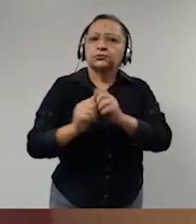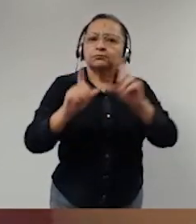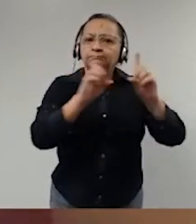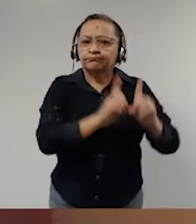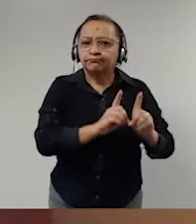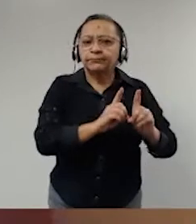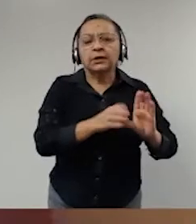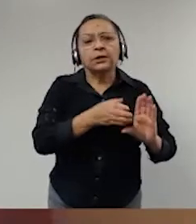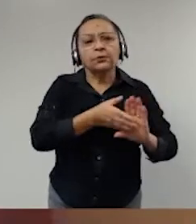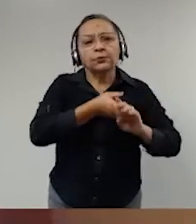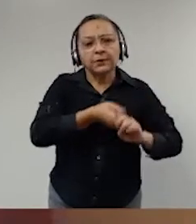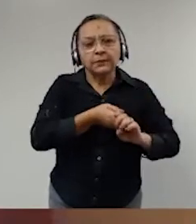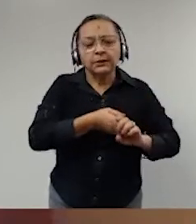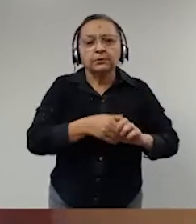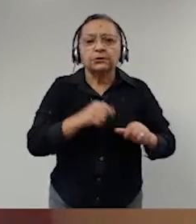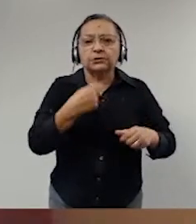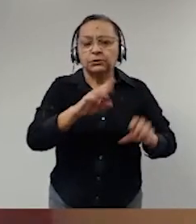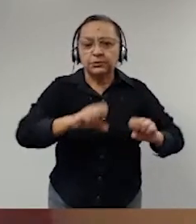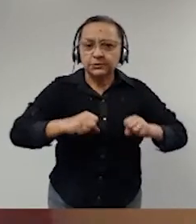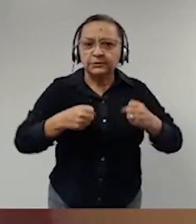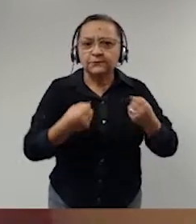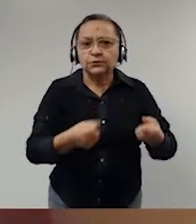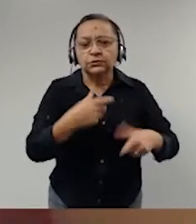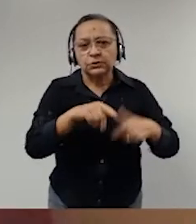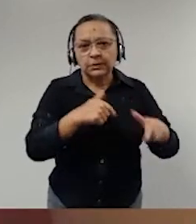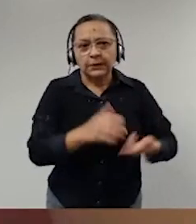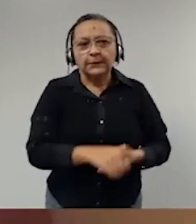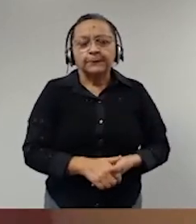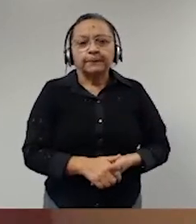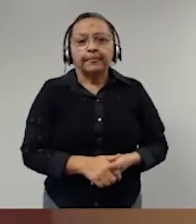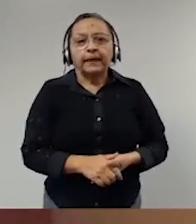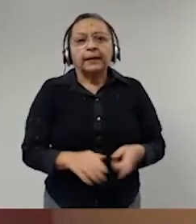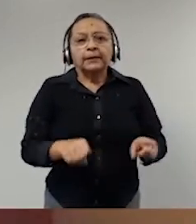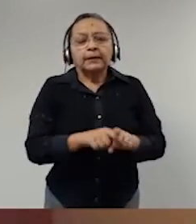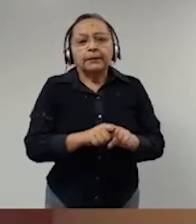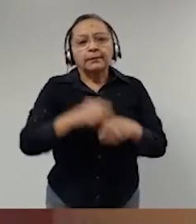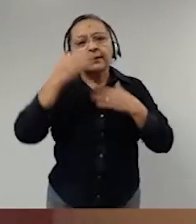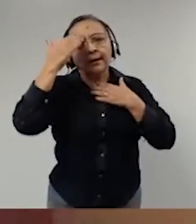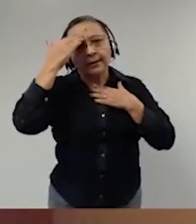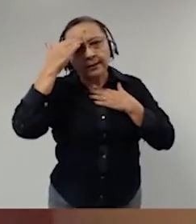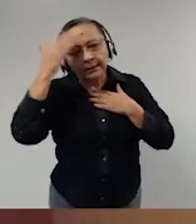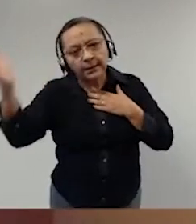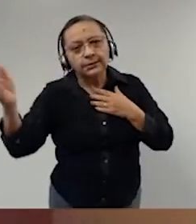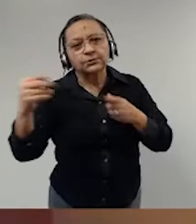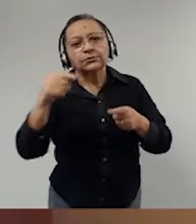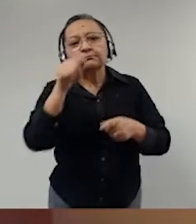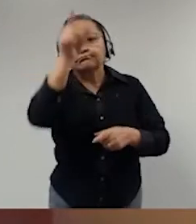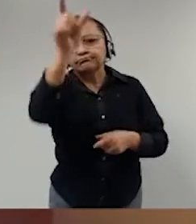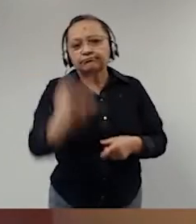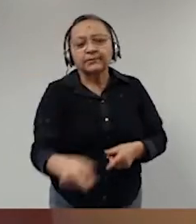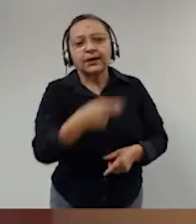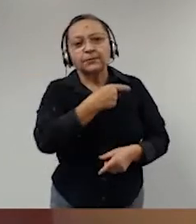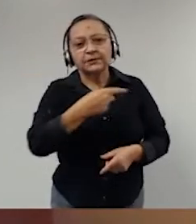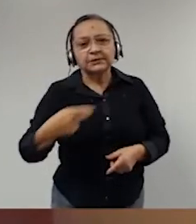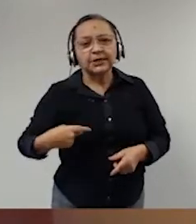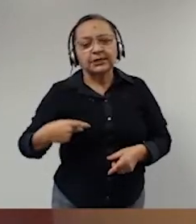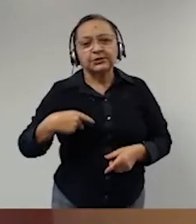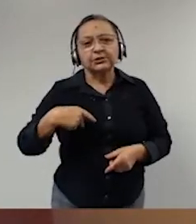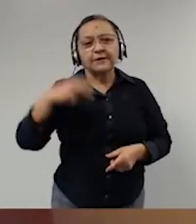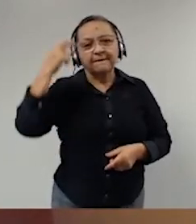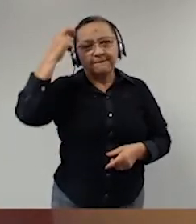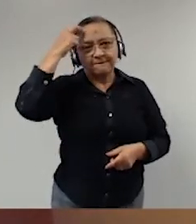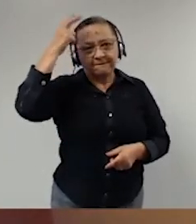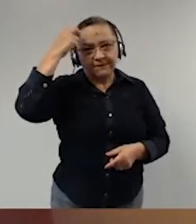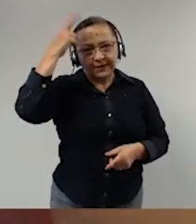cumprimento pelo seu esforço. Agradeço também ao presidente da Ordem dos Advogados do Brasil, o Felipe Santa Cruz,